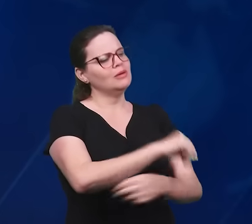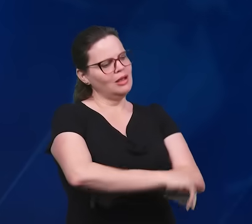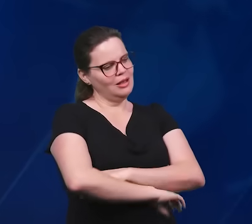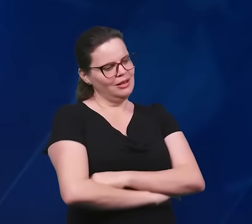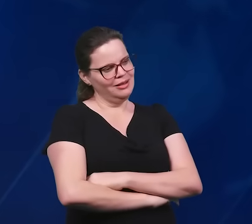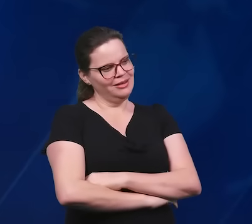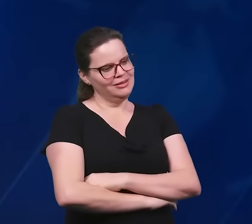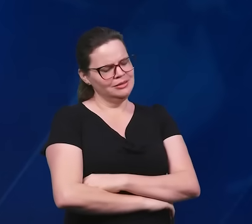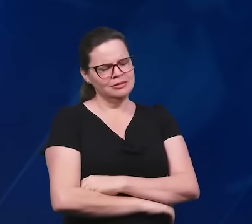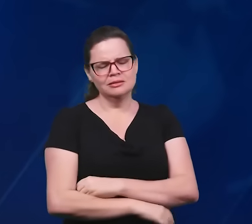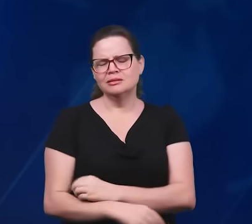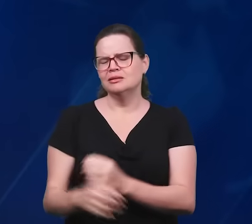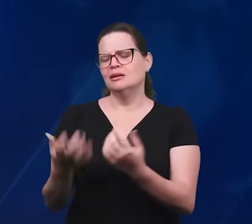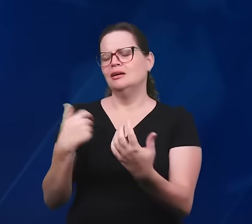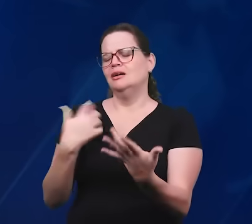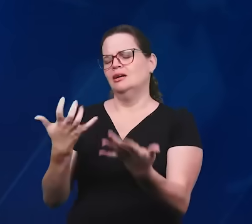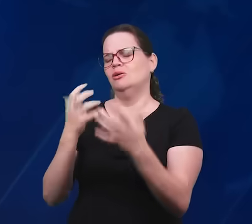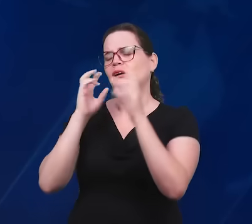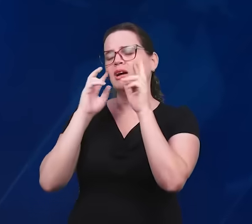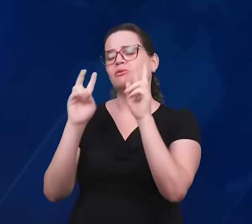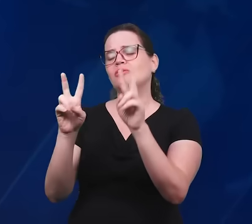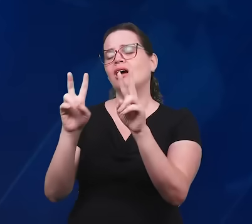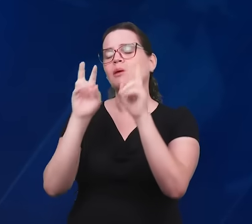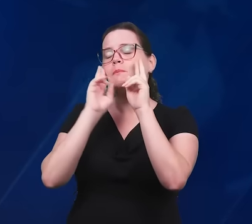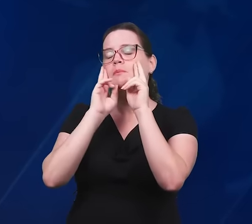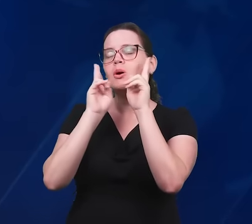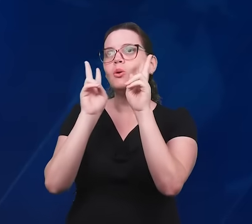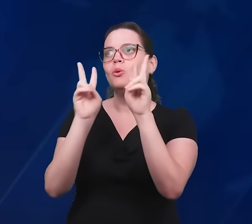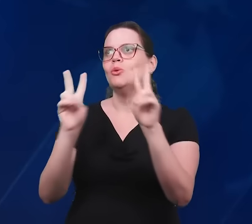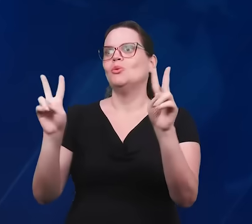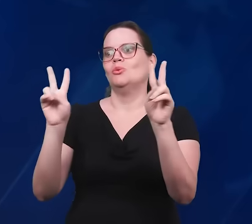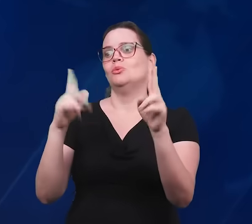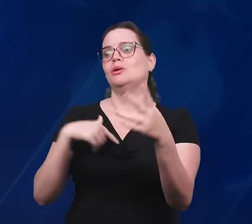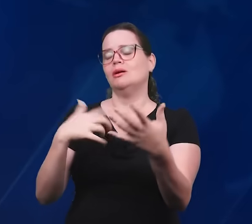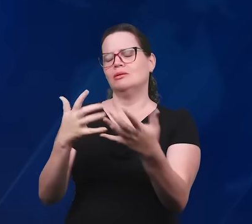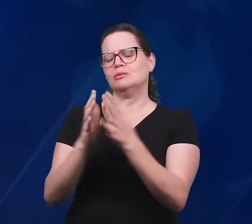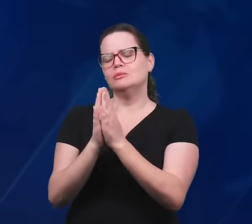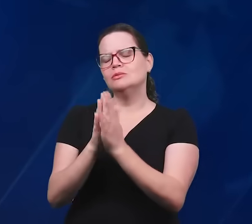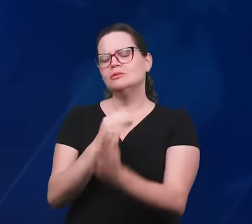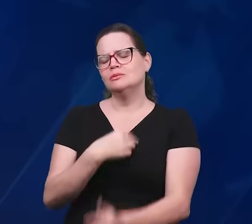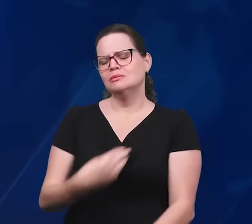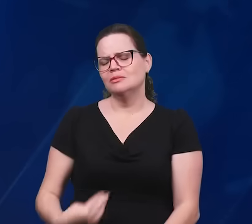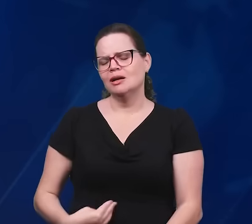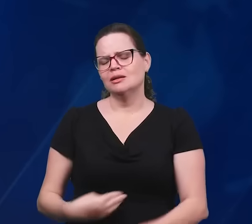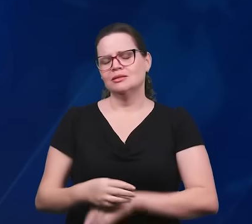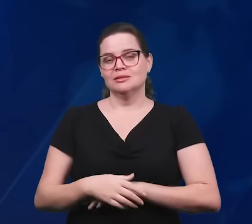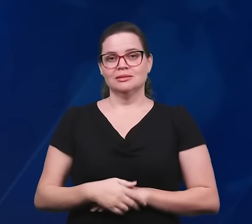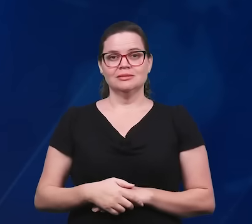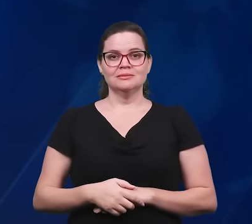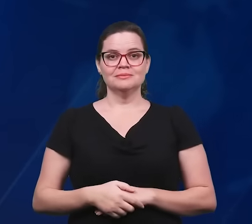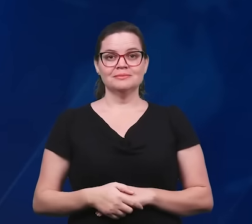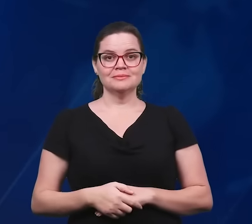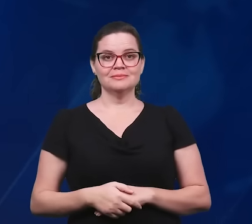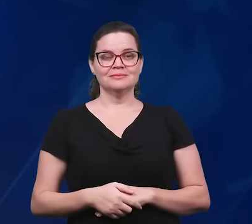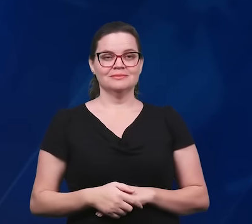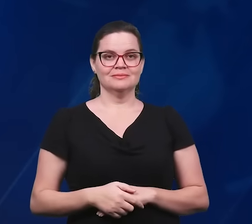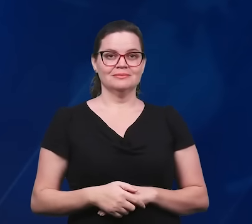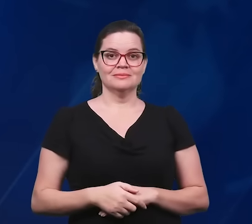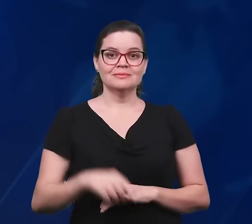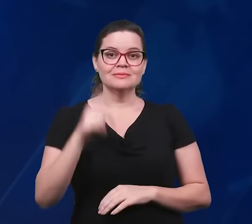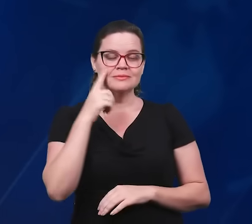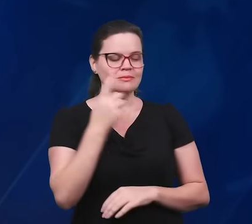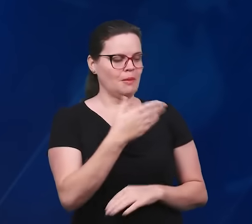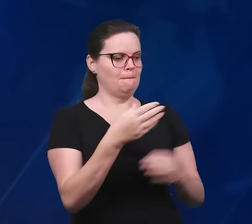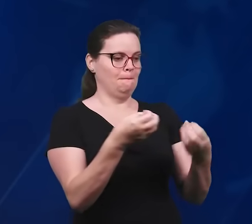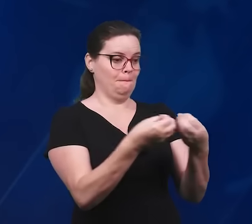perguntou. Mestre, eu quero ver, que eu tenha vista. E agora nós vamos ver o